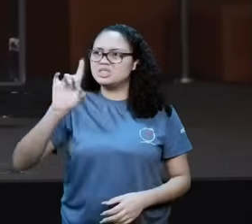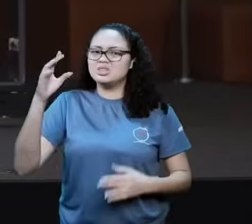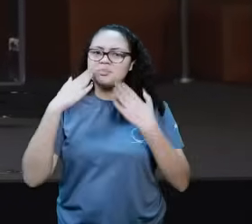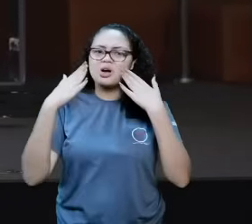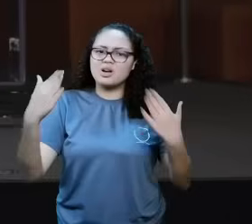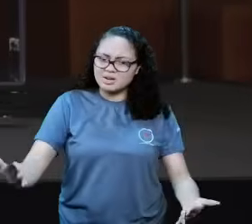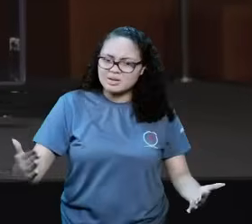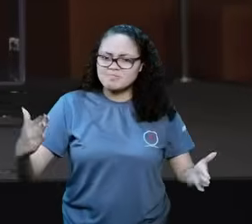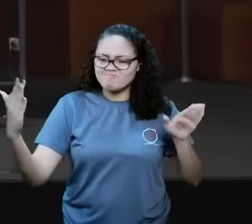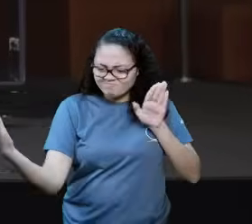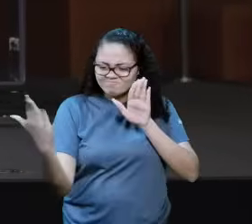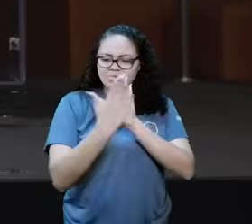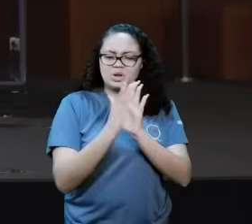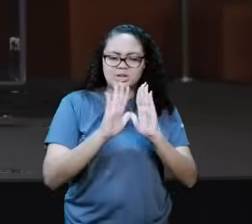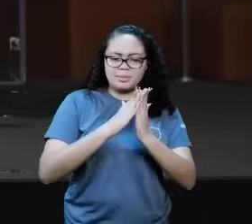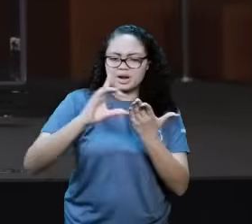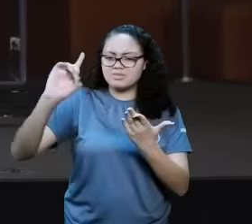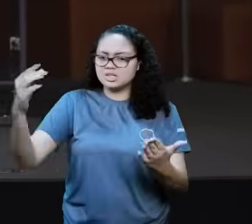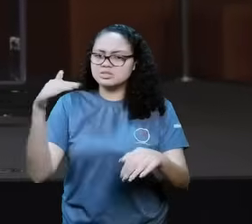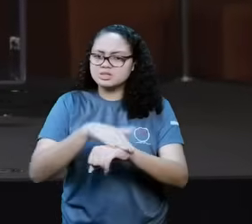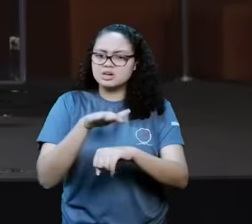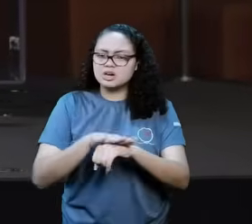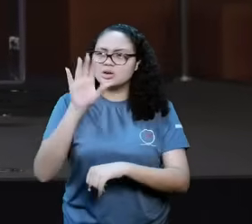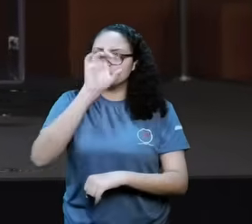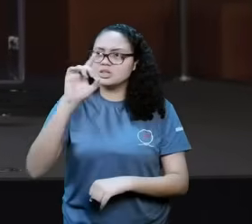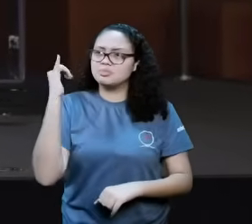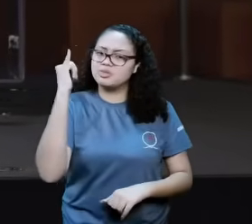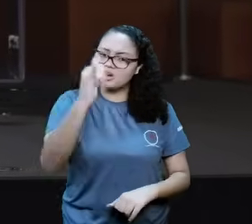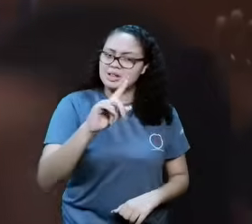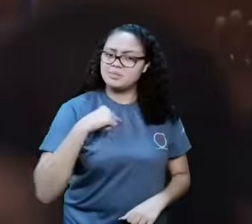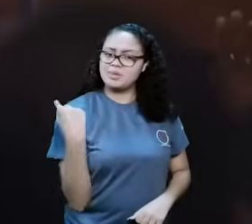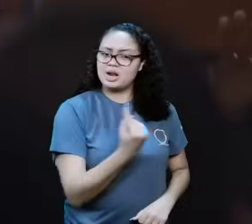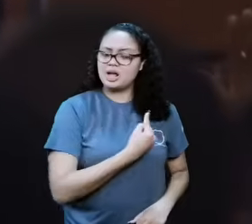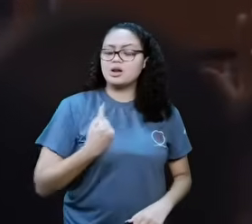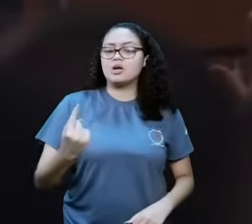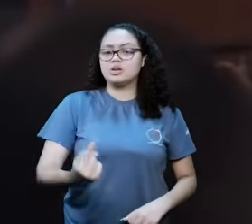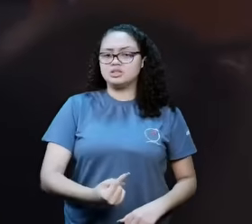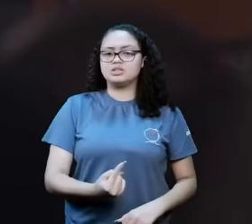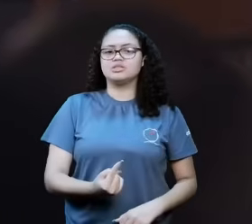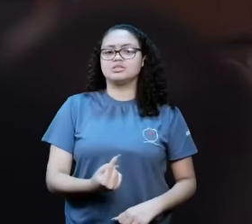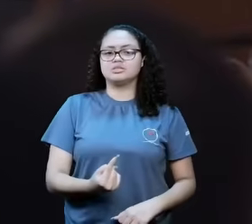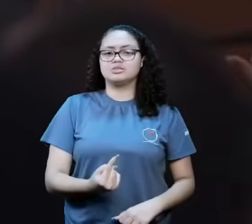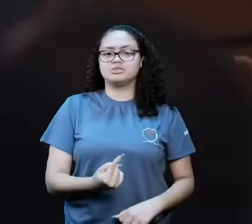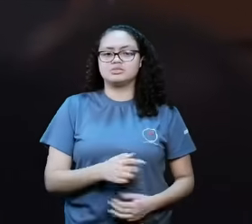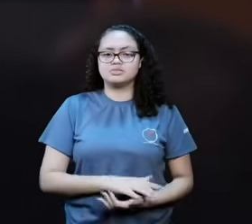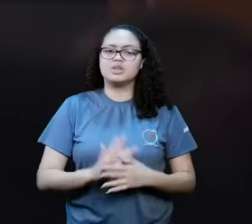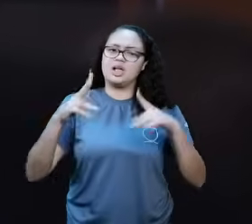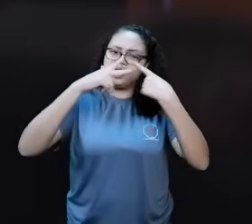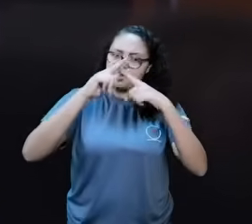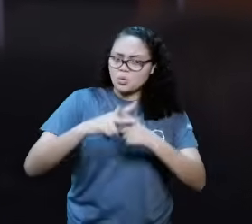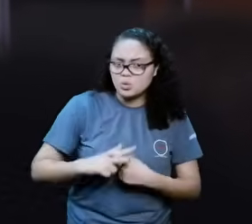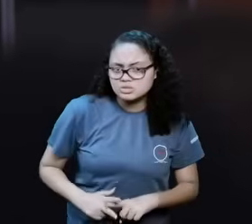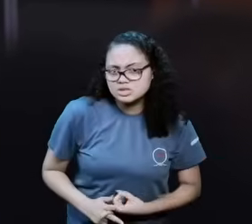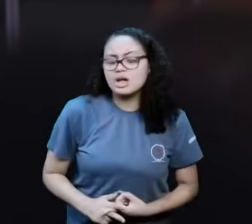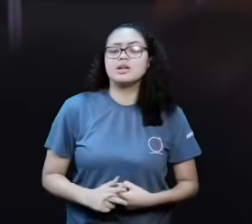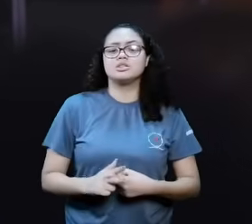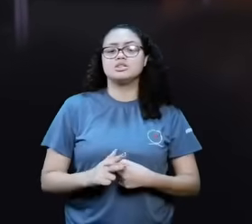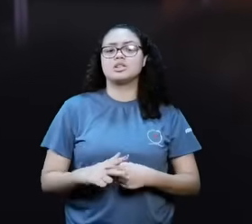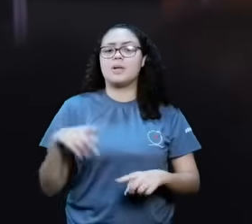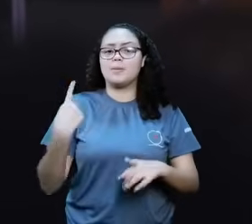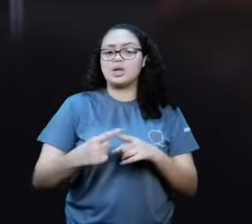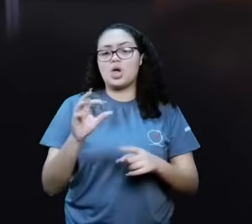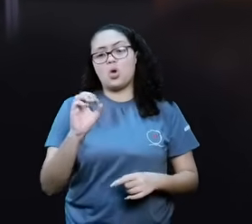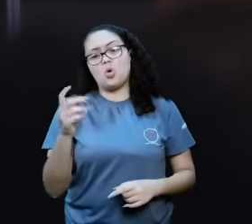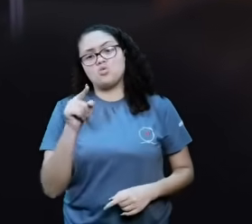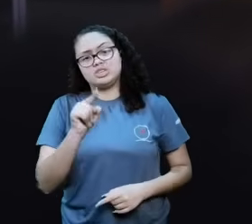confronto da palavra nesta noite, e o que Deus está dizendo para mim e para você é: reveja essa incoerência, porque ou